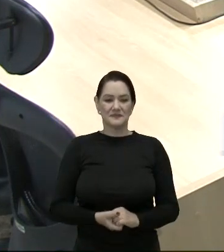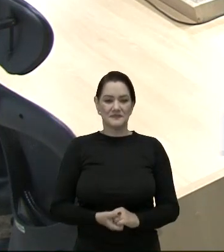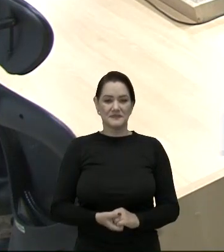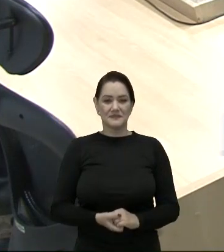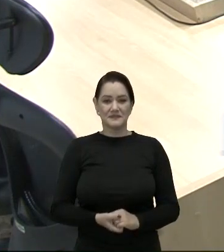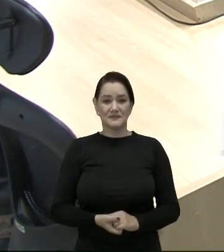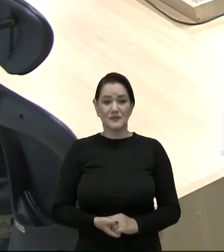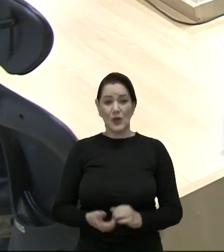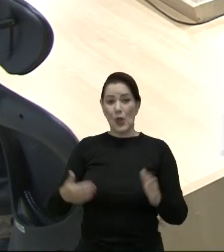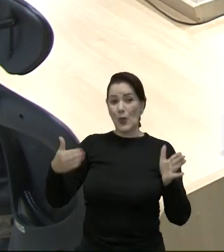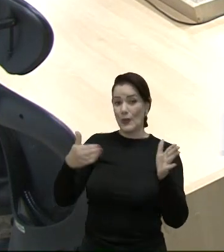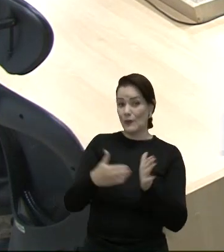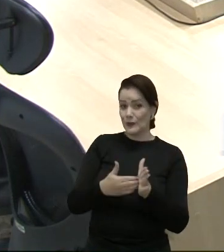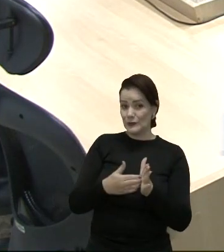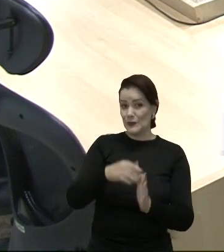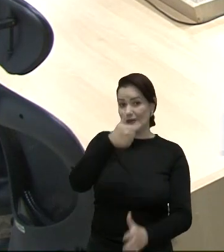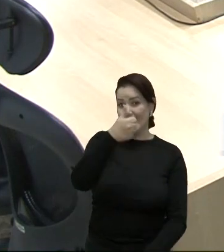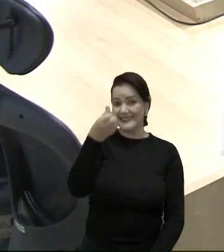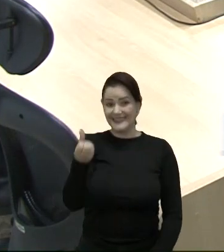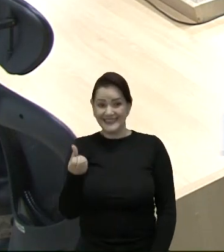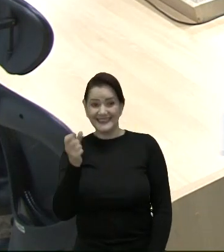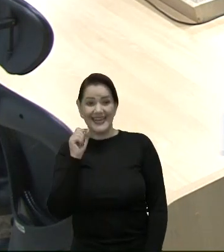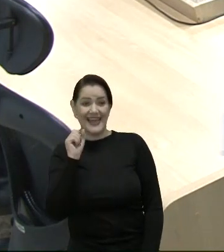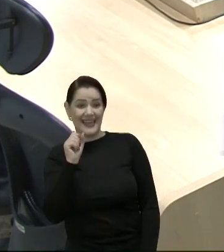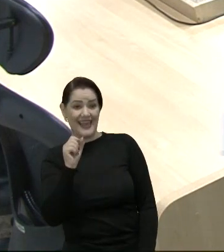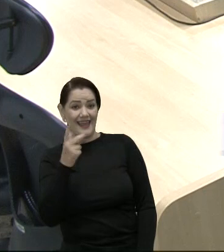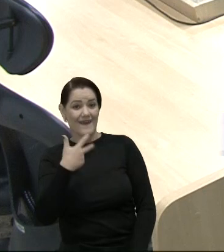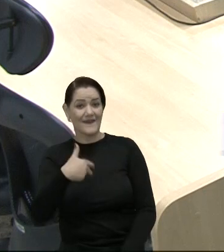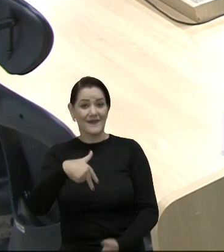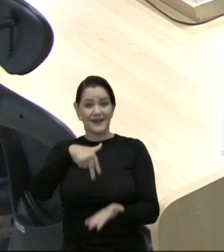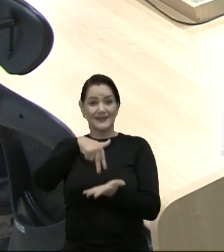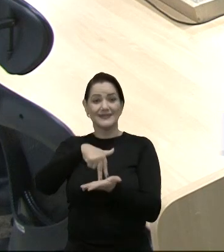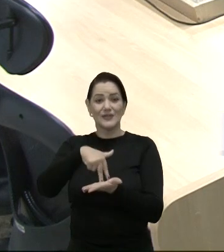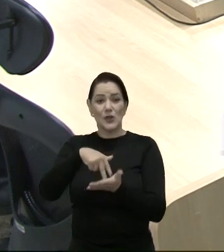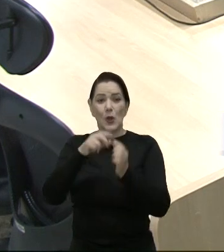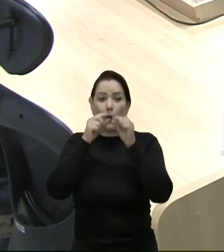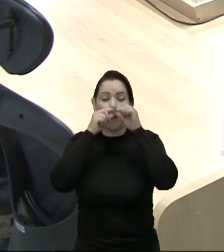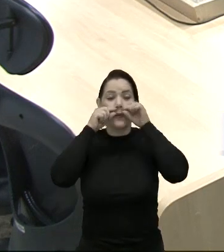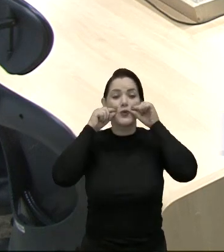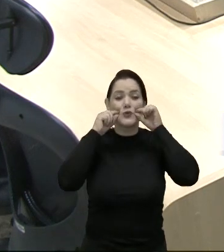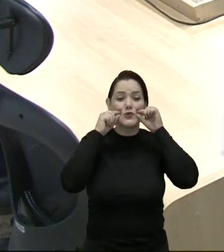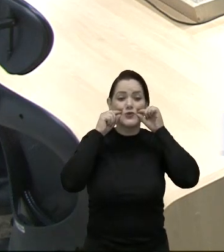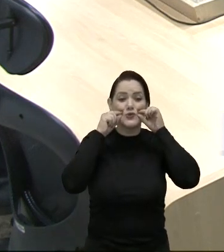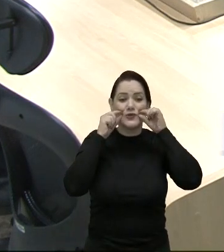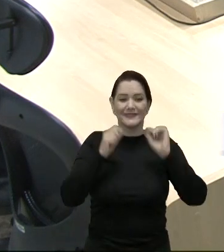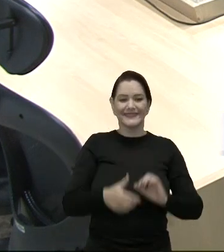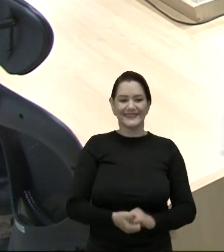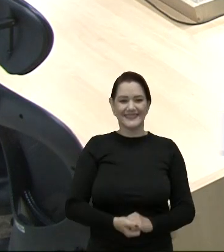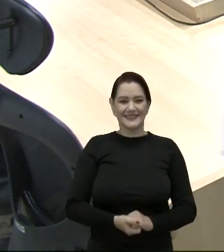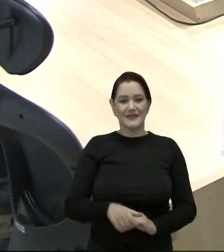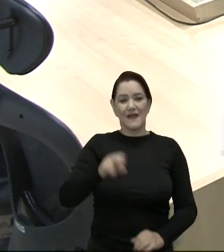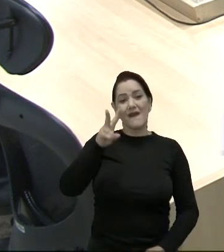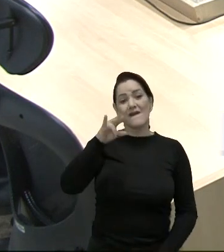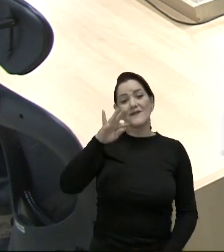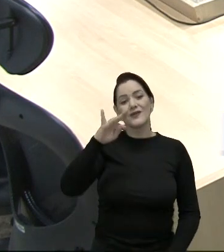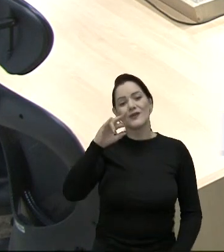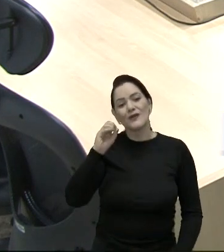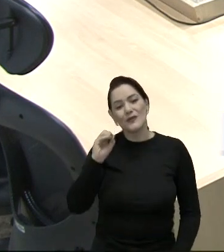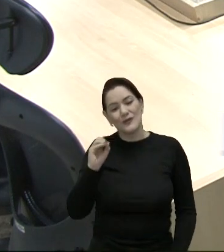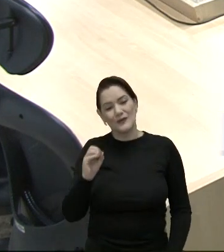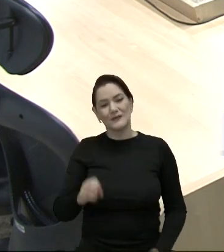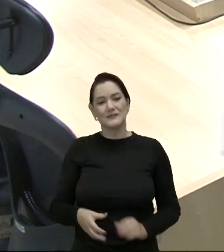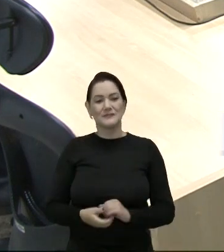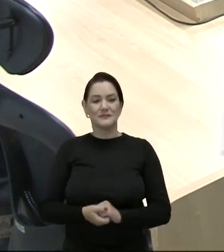E o 16º chegou. Quem não ficou de pé ainda? Tem bigodinho e tudo, rapaz. Olha só. Vitor Borges Fogaça